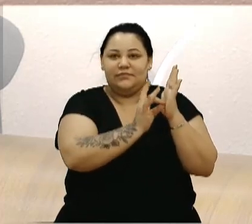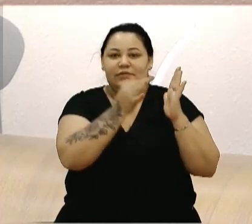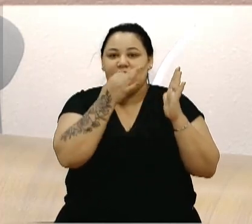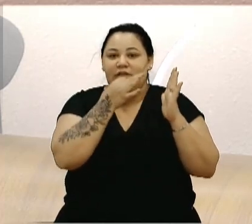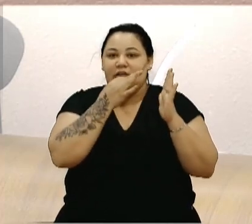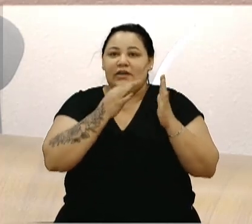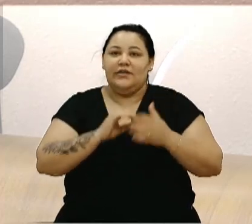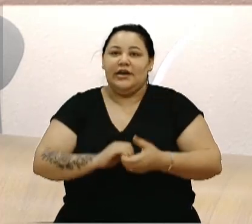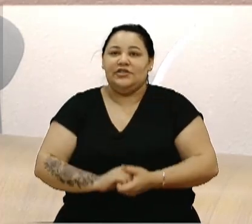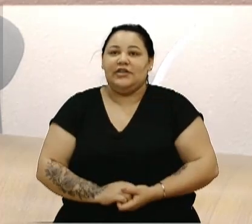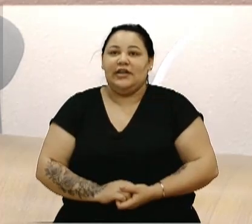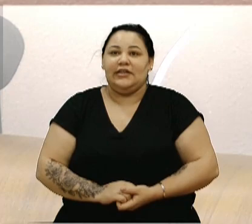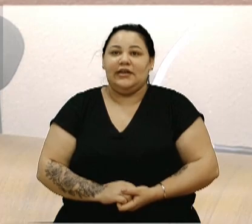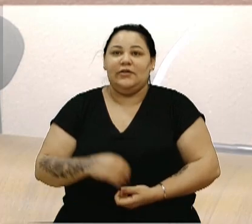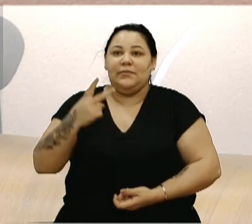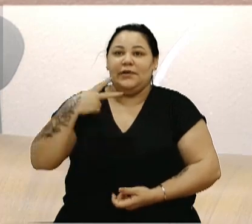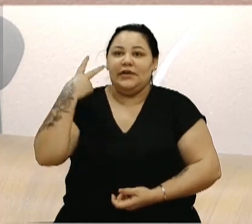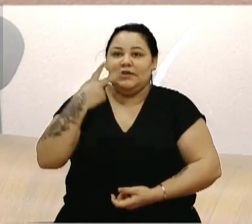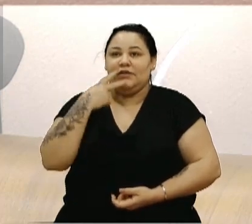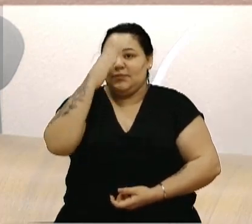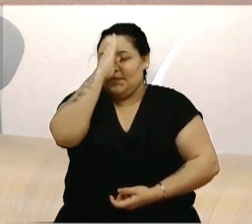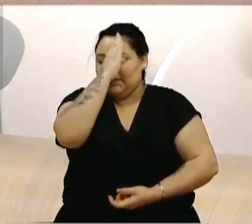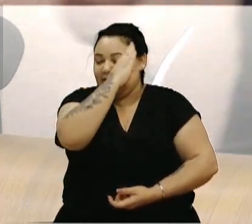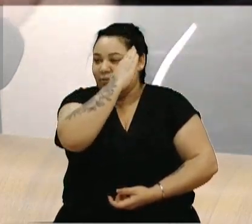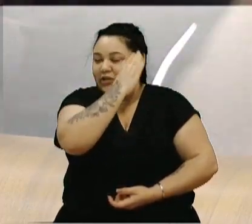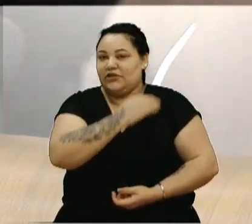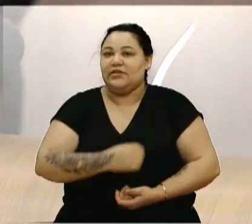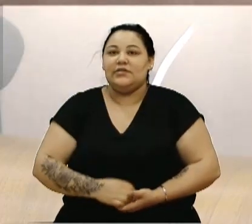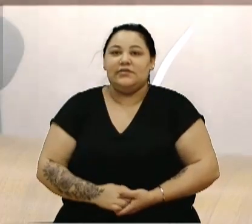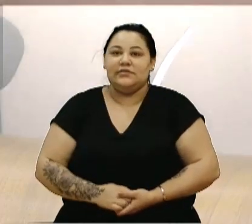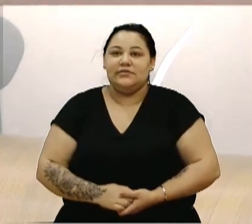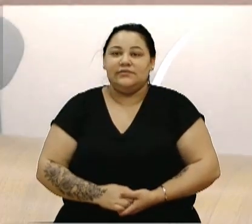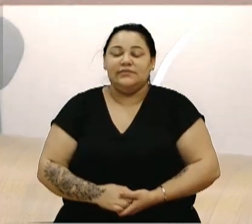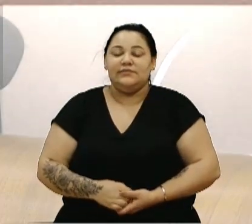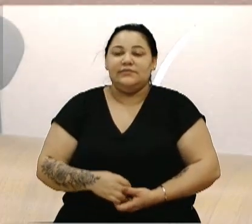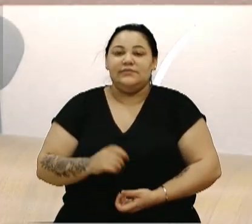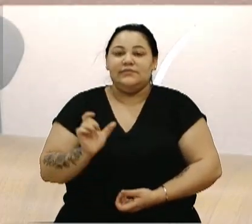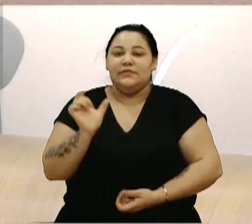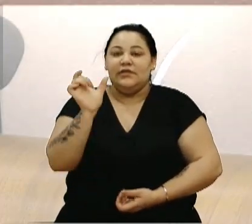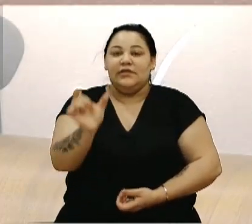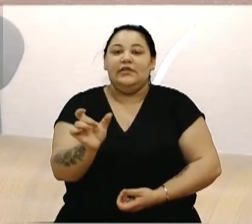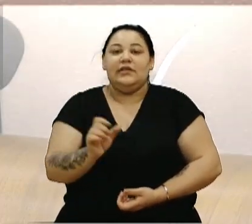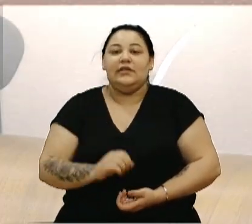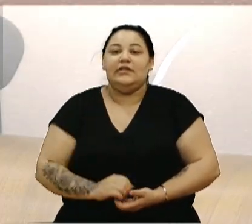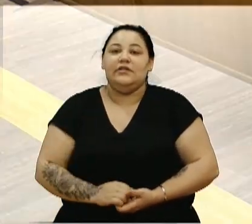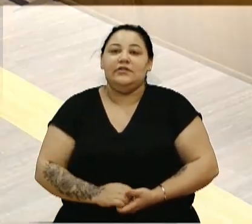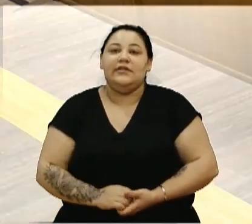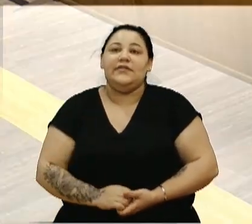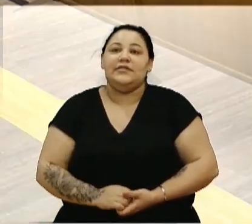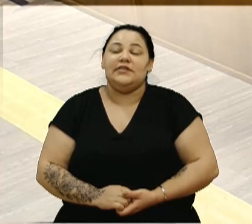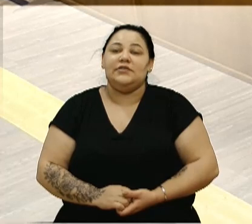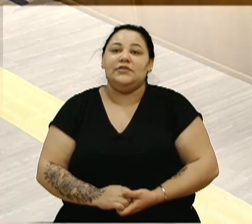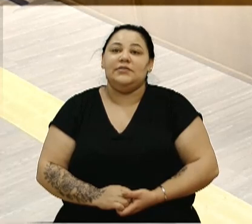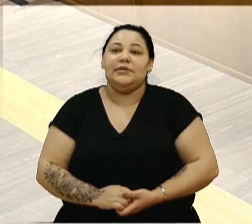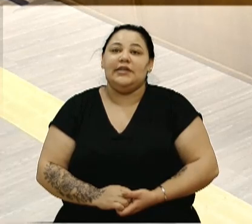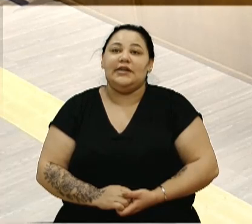Sul. Relator é o vereador Adriano Bressan. Com a palavra, o relator para a leitura do parecer.